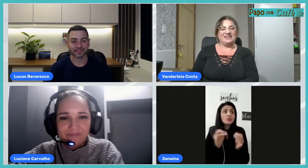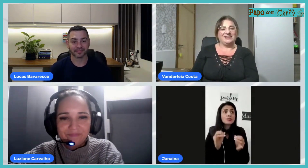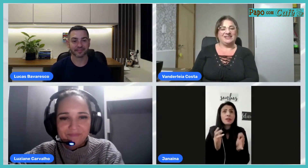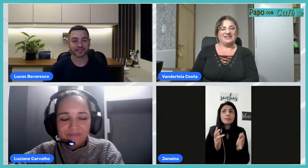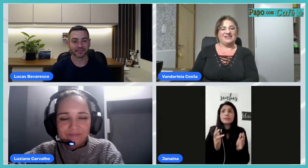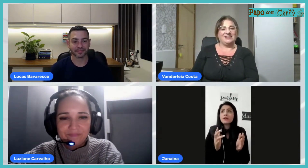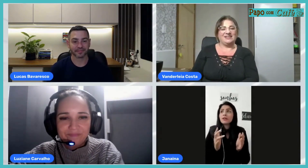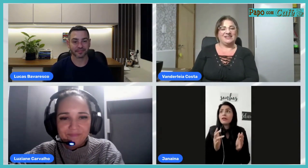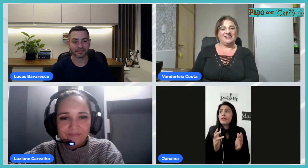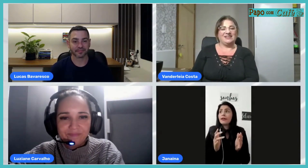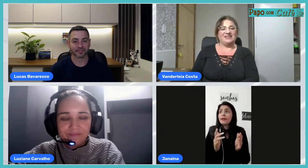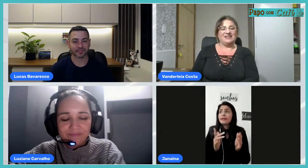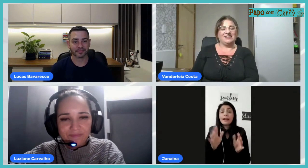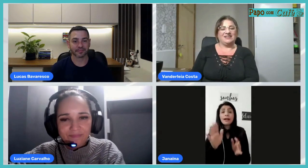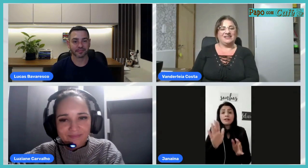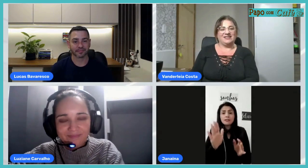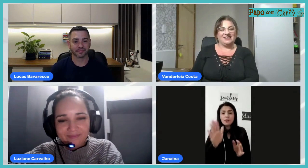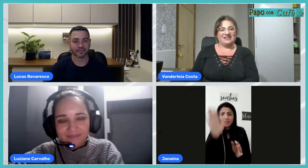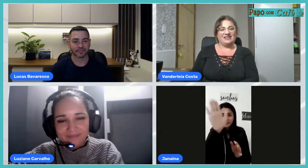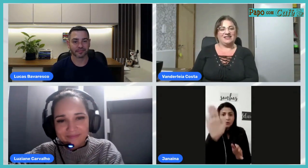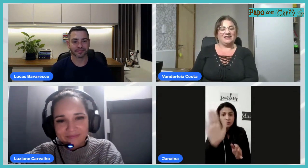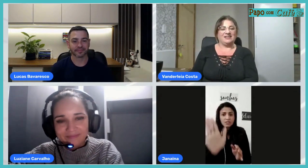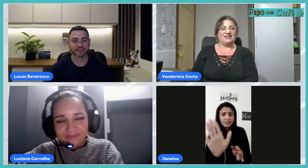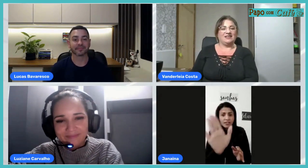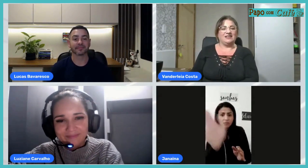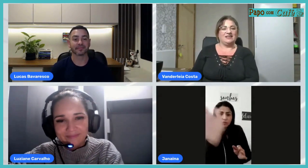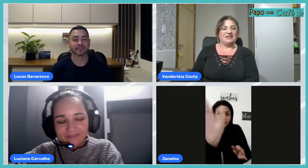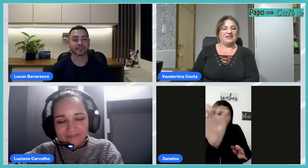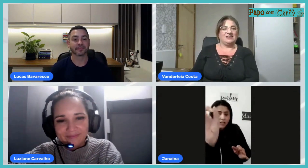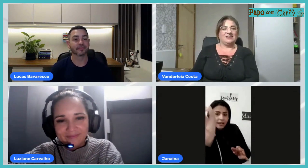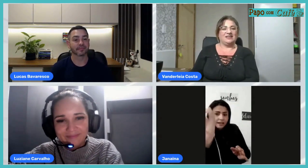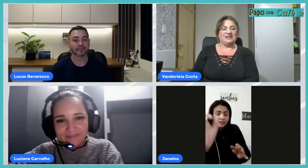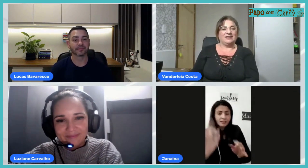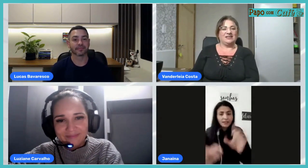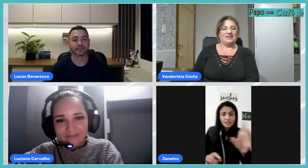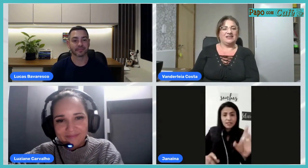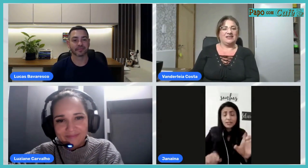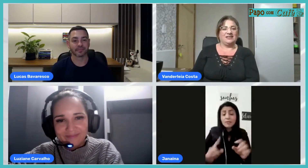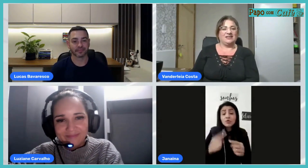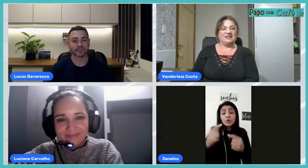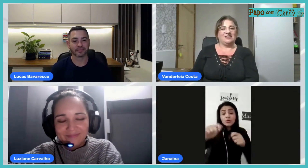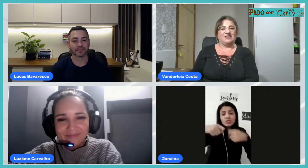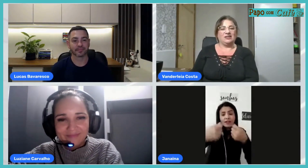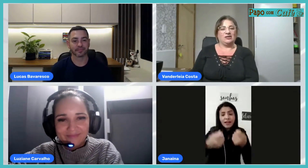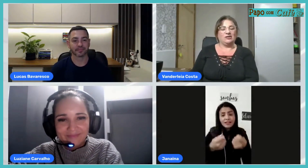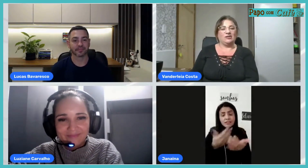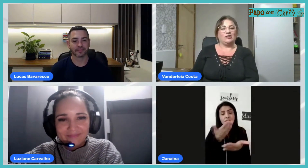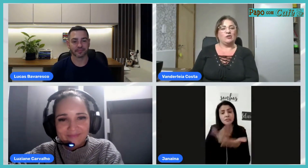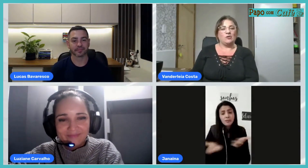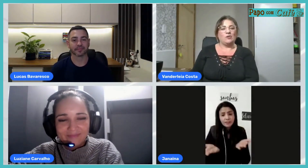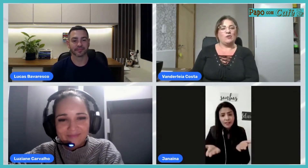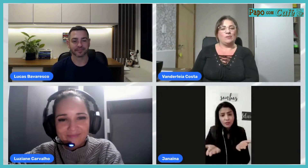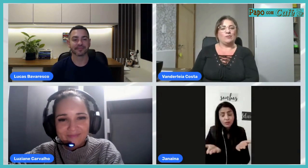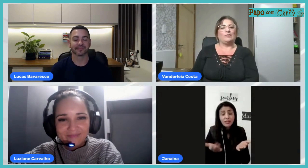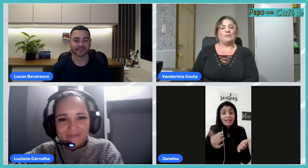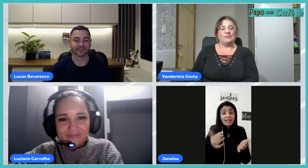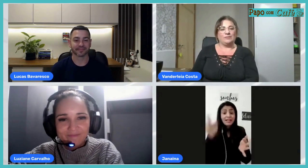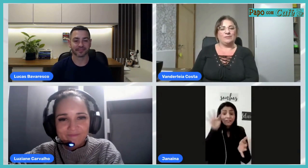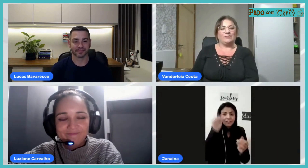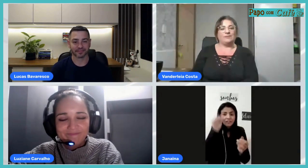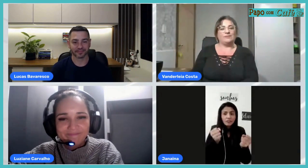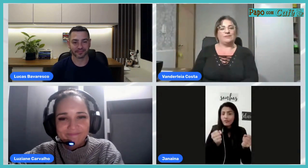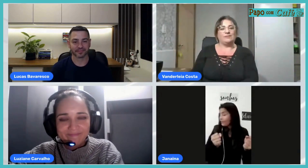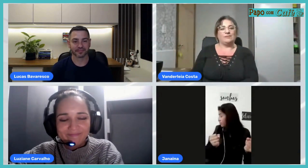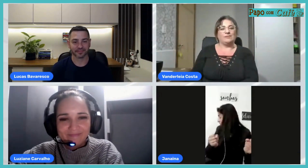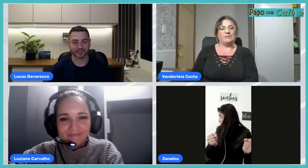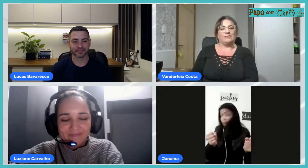a instrutora assim, e botava a mão assim na frente, direita, e tentava a esquerda, mas outros sinais se perderam. E a